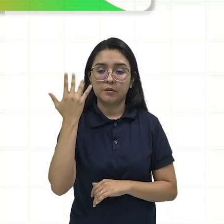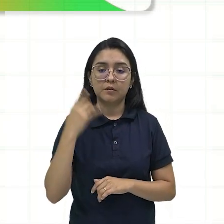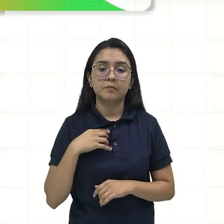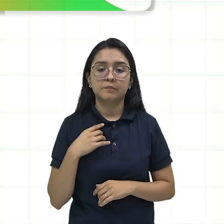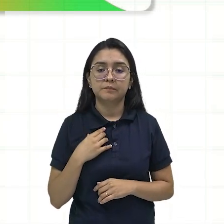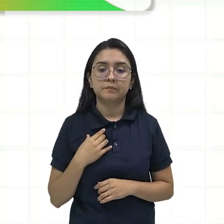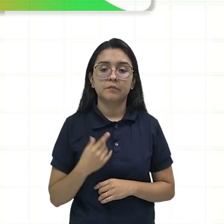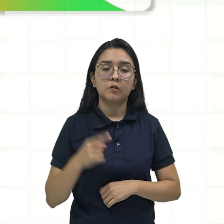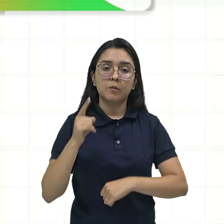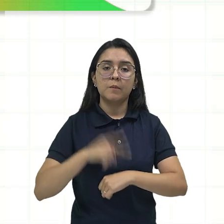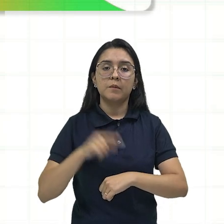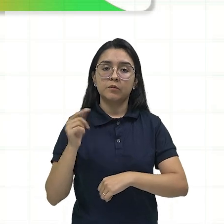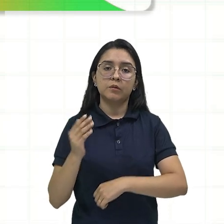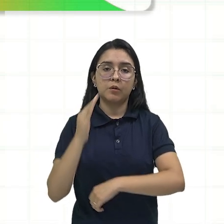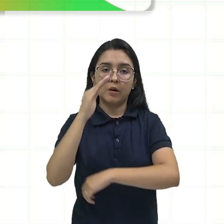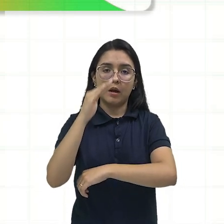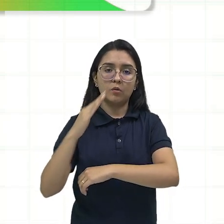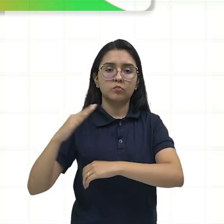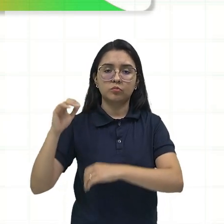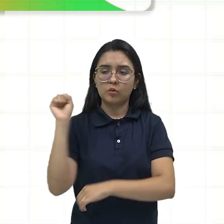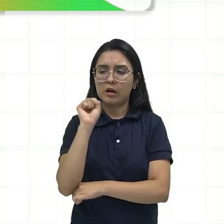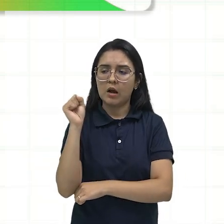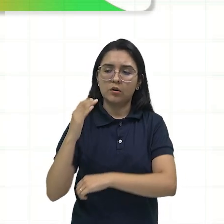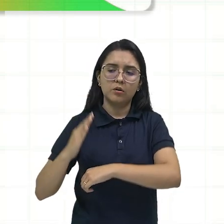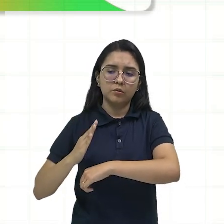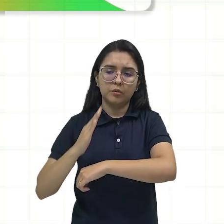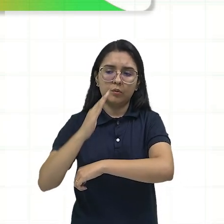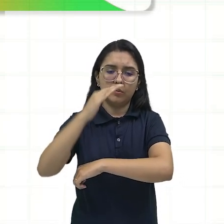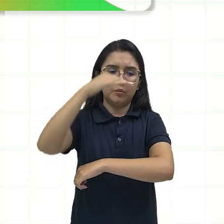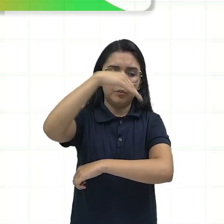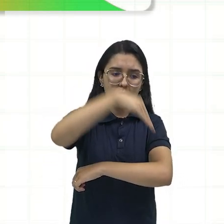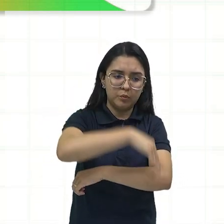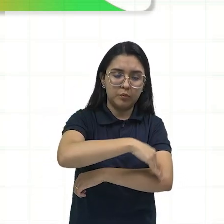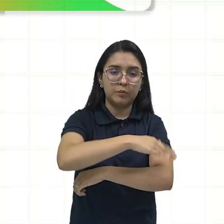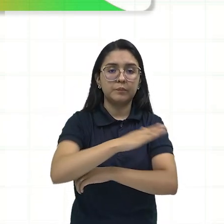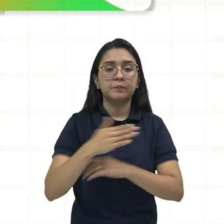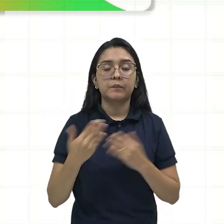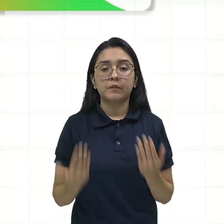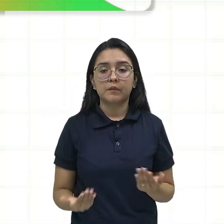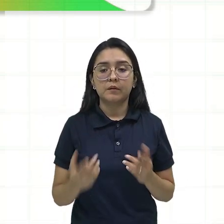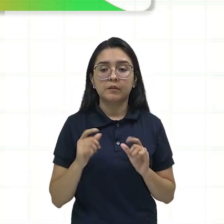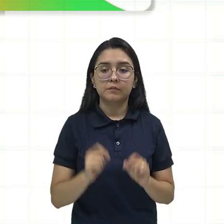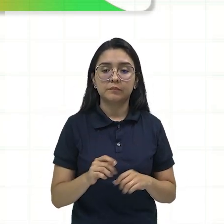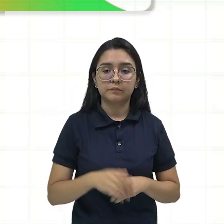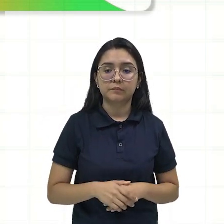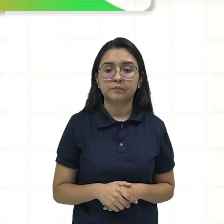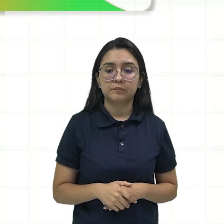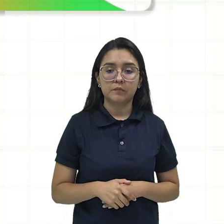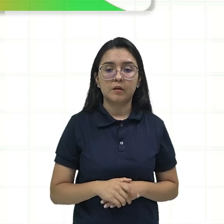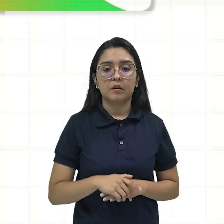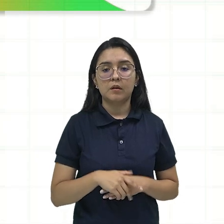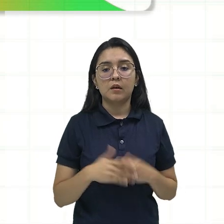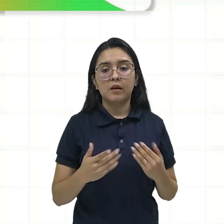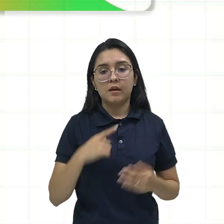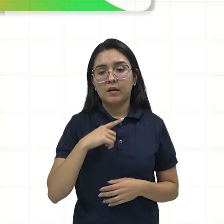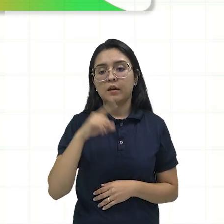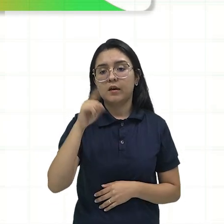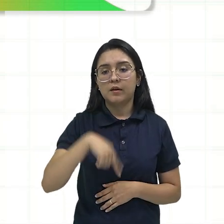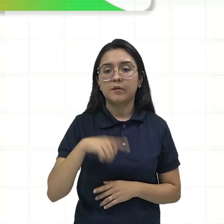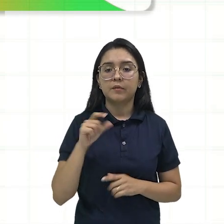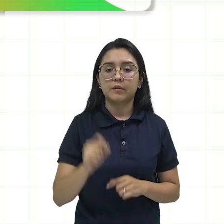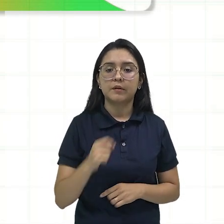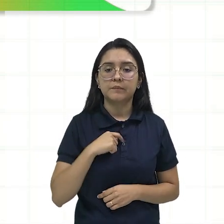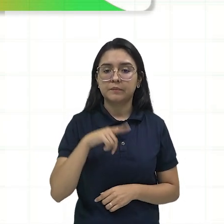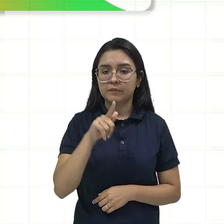o carro desce no morro, né? E a energia potencial, ela é gravitacional, porque a gente tem a ação